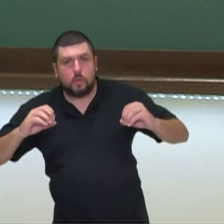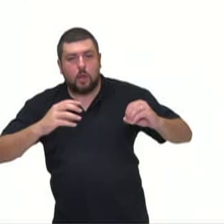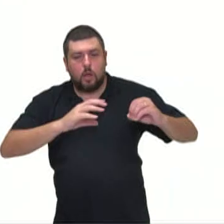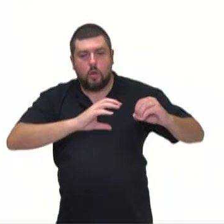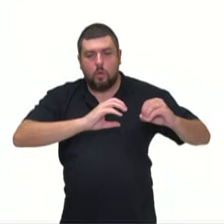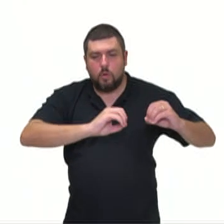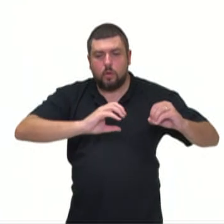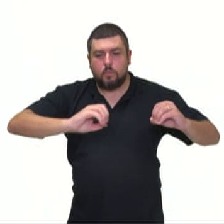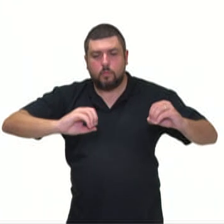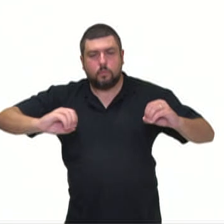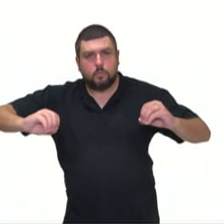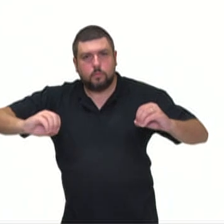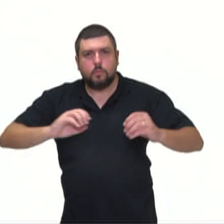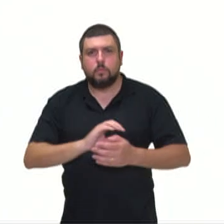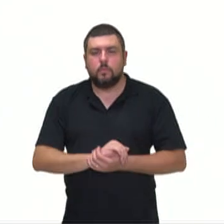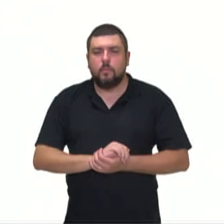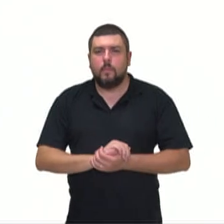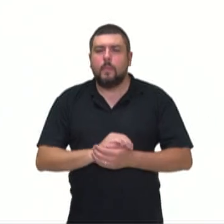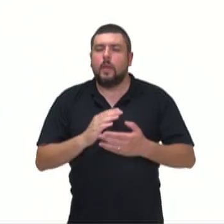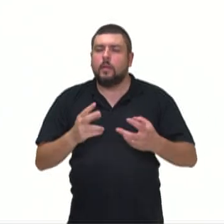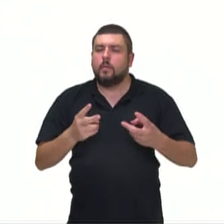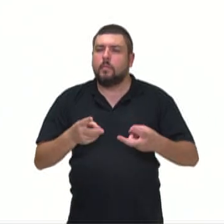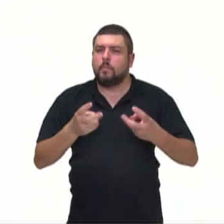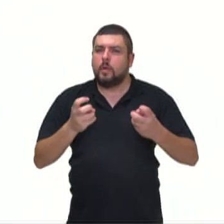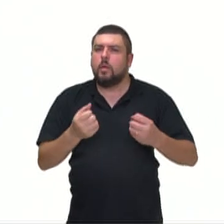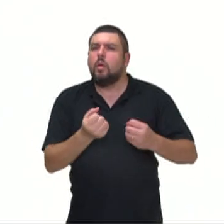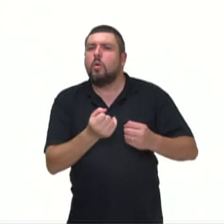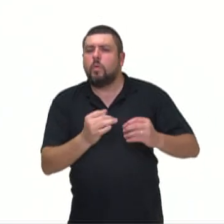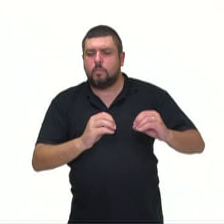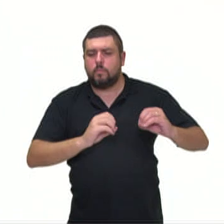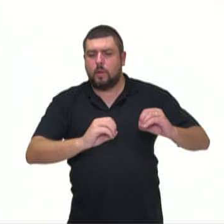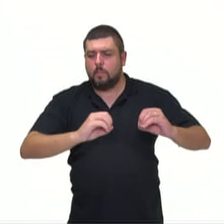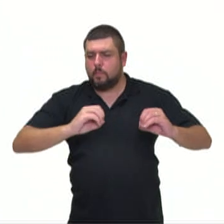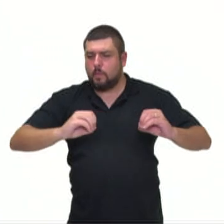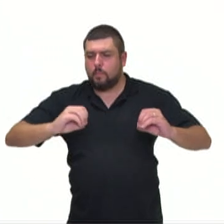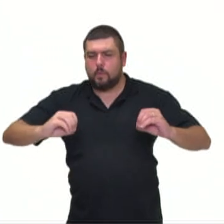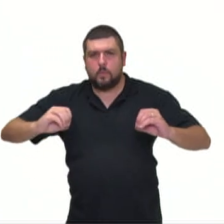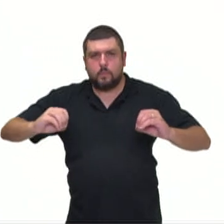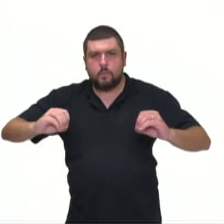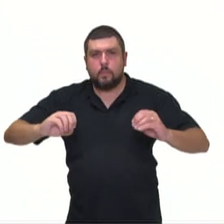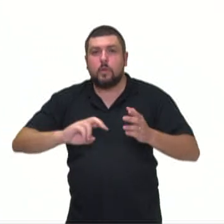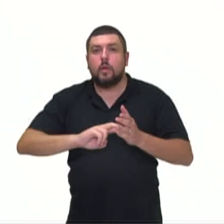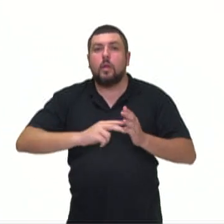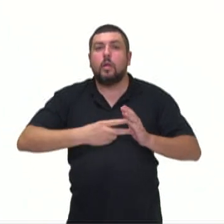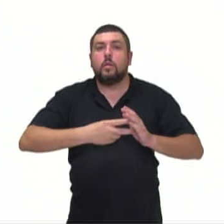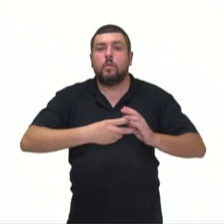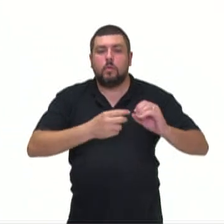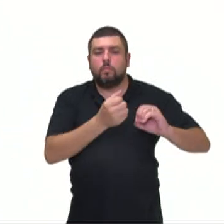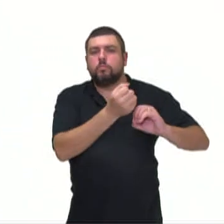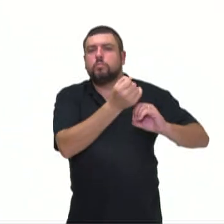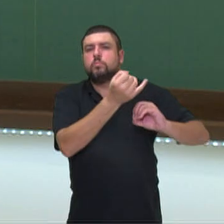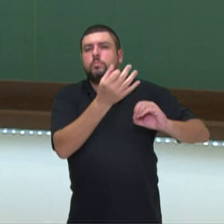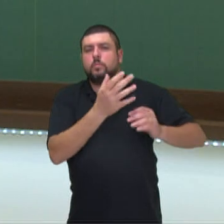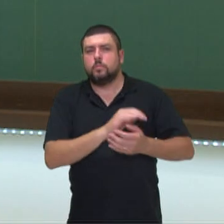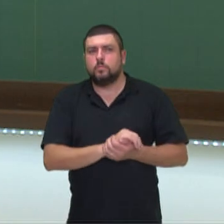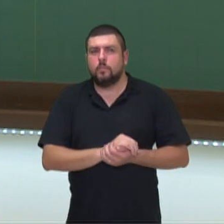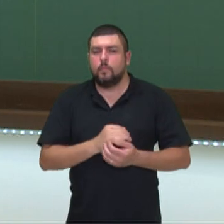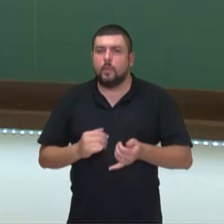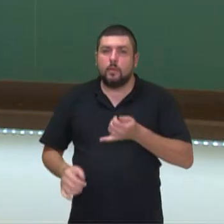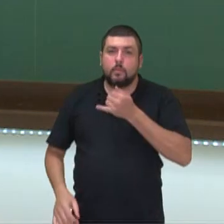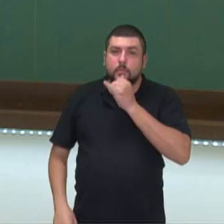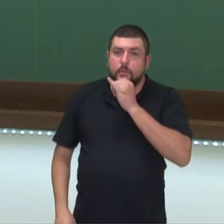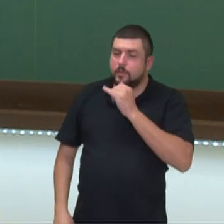Que podemos perceber que a quantidade de zeros da potência é igual ao expoente da base. Exemplo, 10 ao cubo é igual